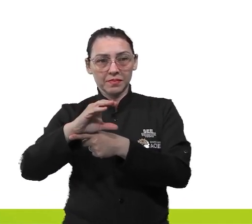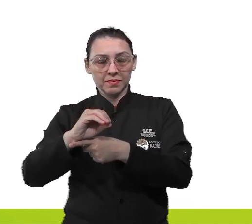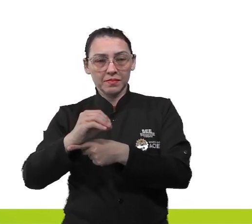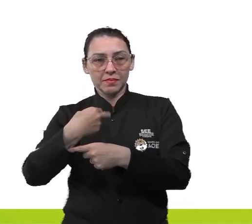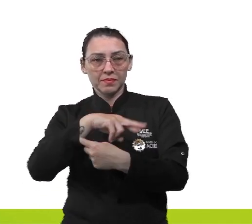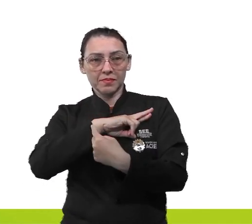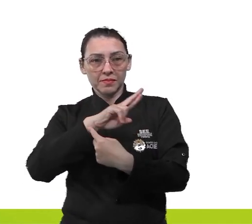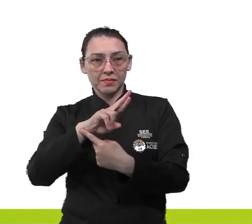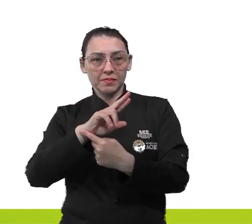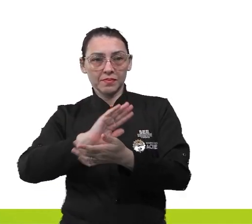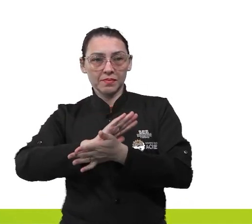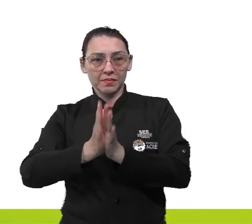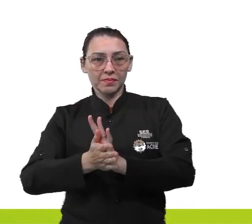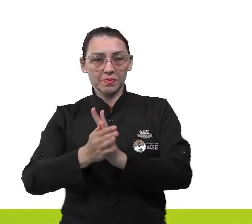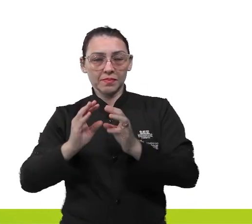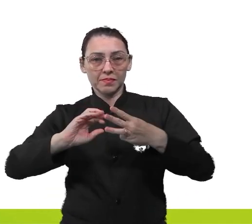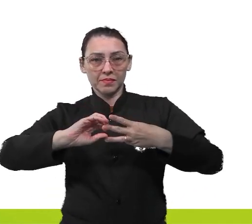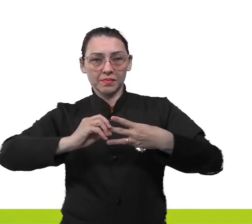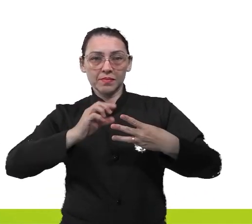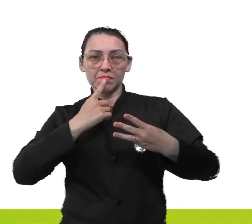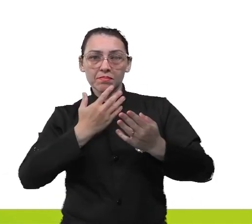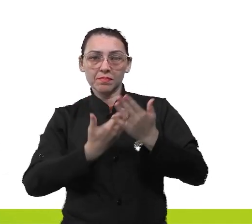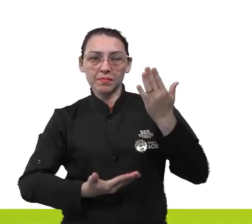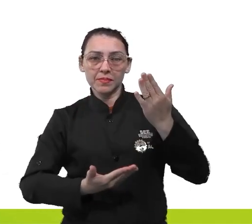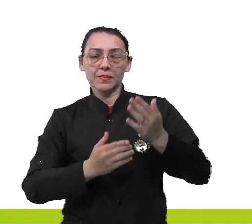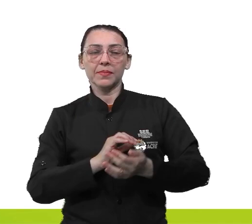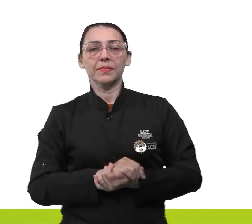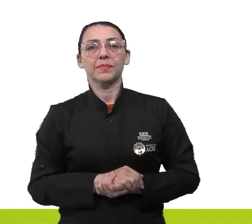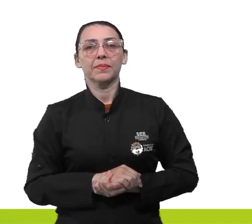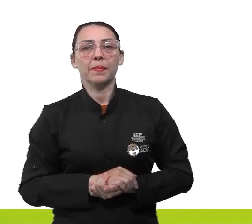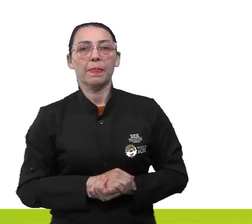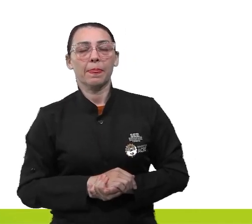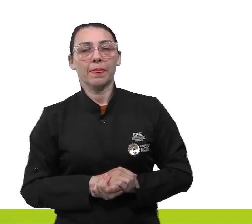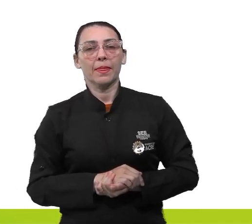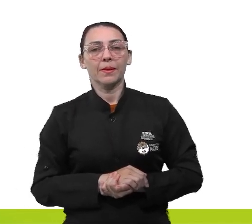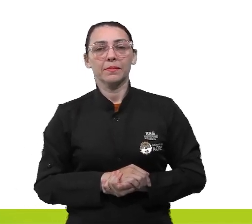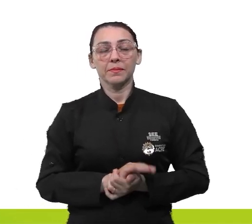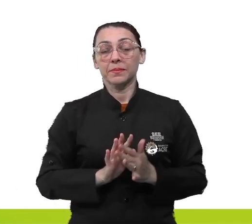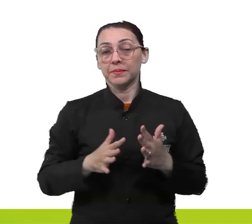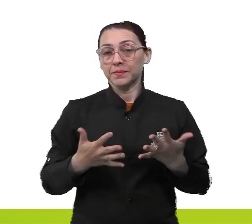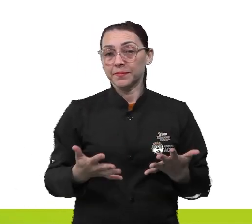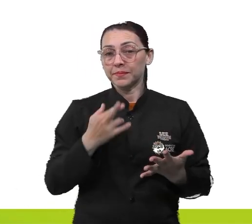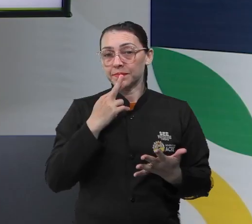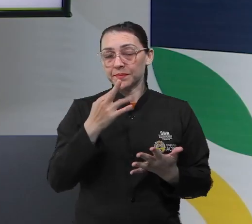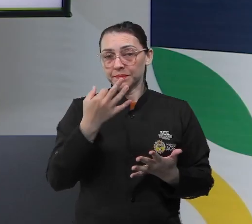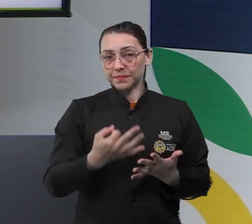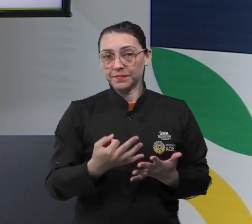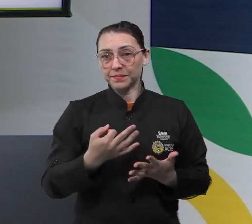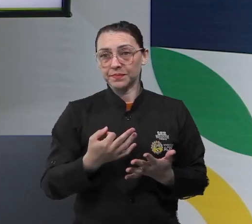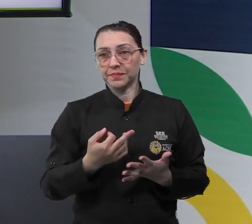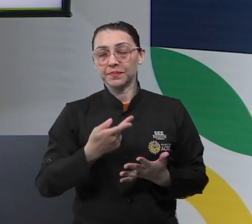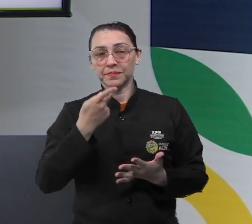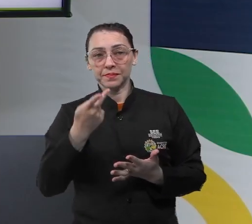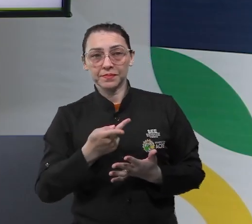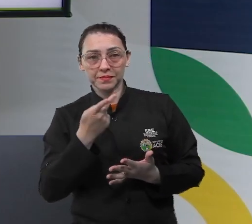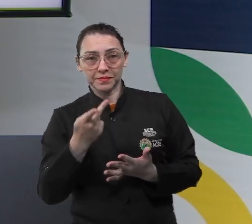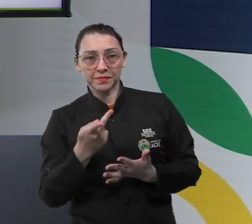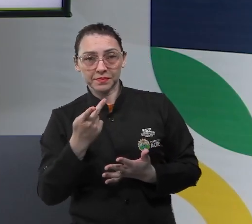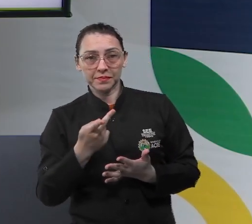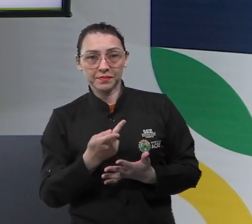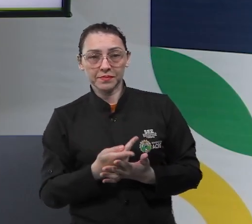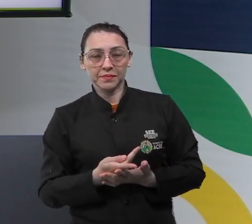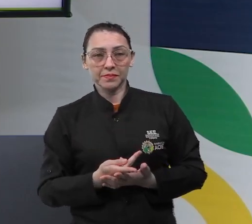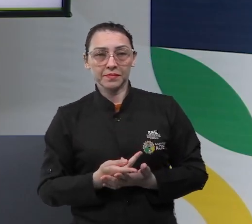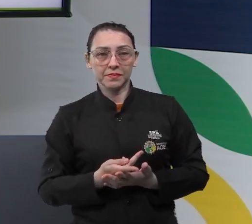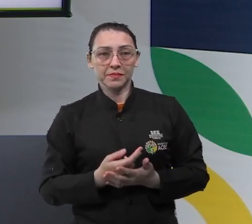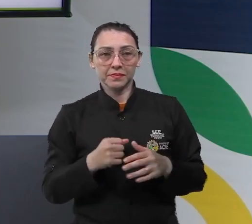é o baço, responsável pela destruição das células sanguíneas. E aí, pessoal, eu falei, né, foi